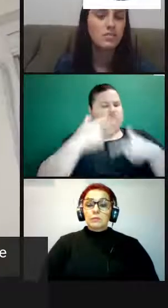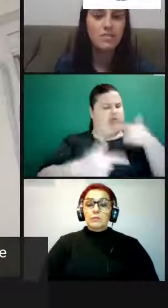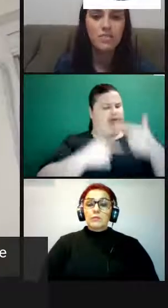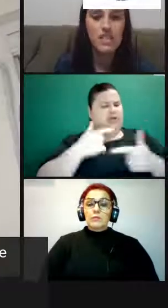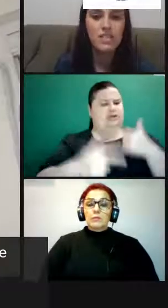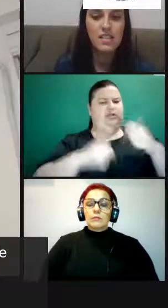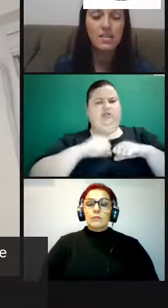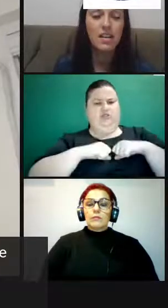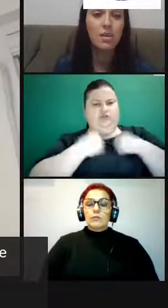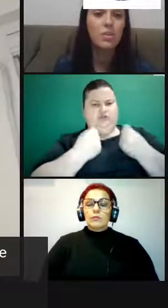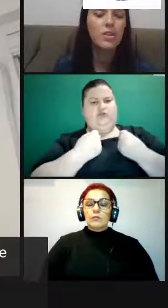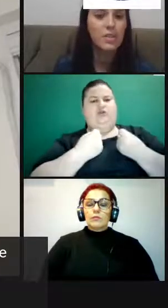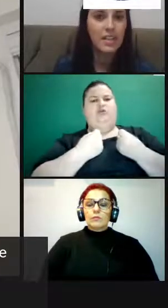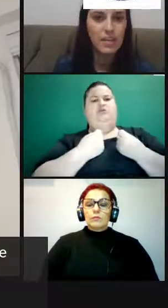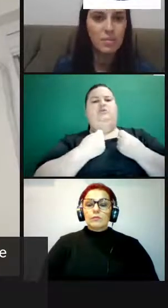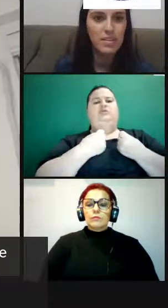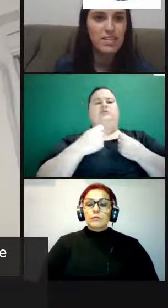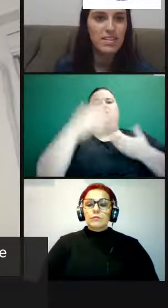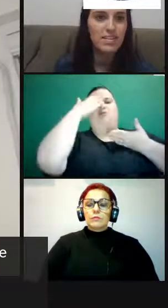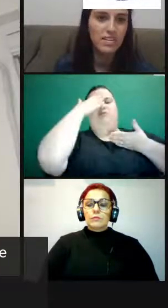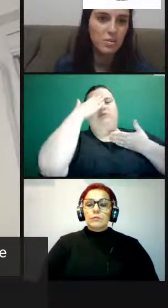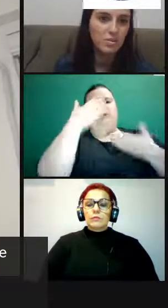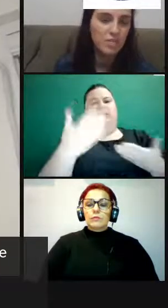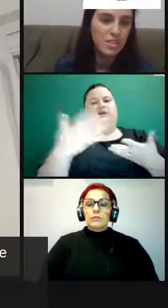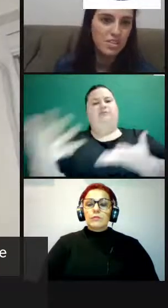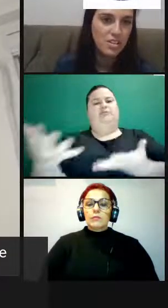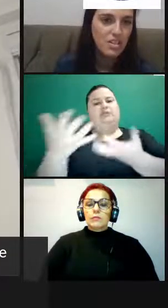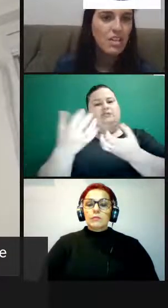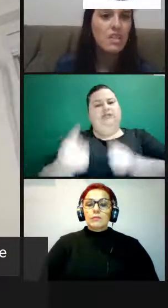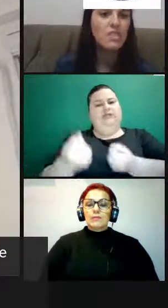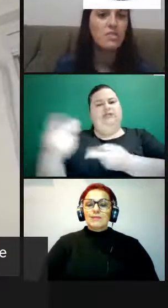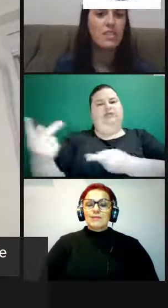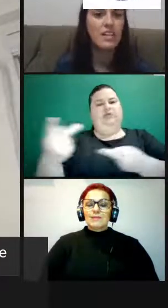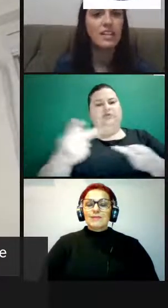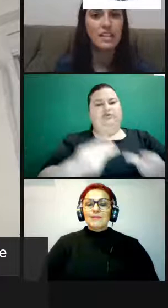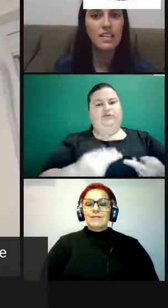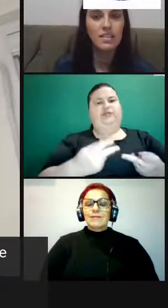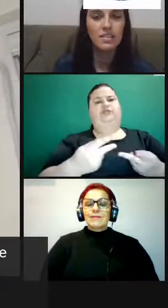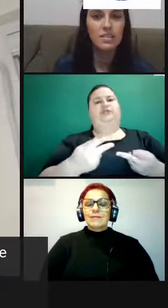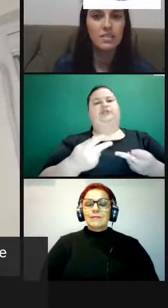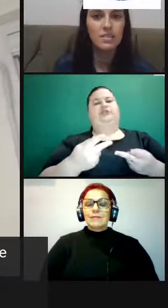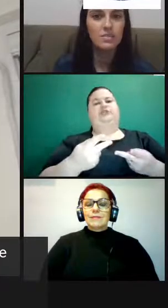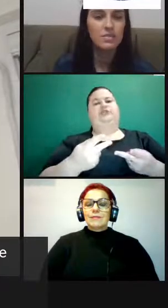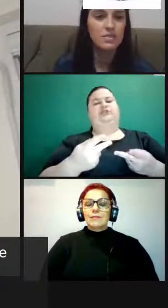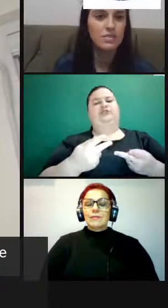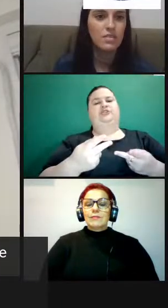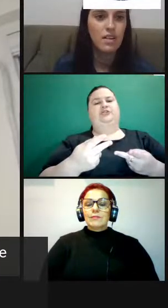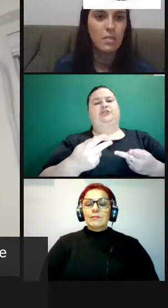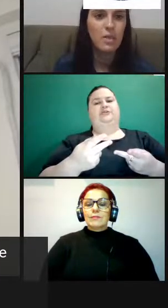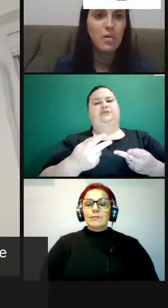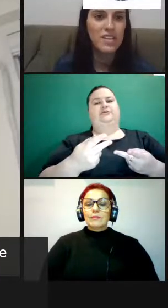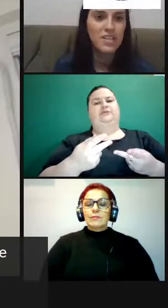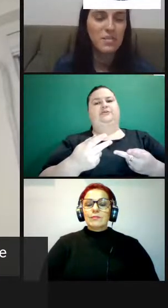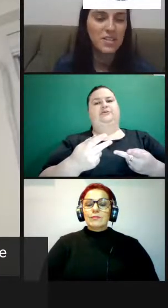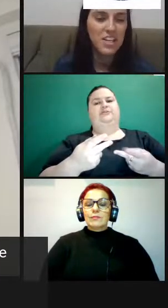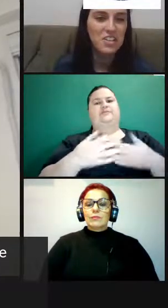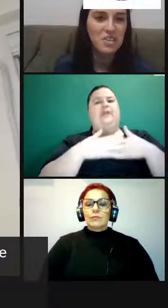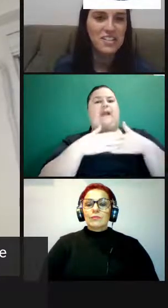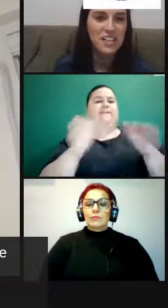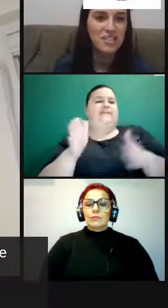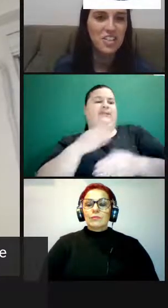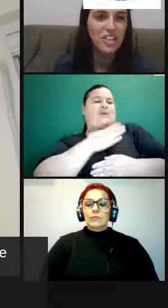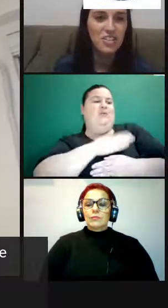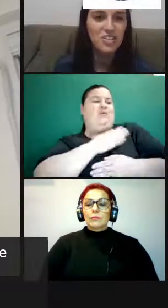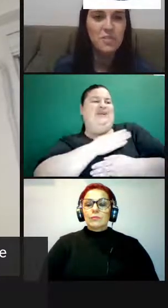isso foi sensacional muito obrigada por ter aceitado o convite e vir aqui abrir o coração